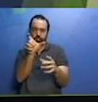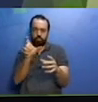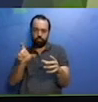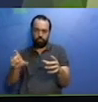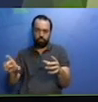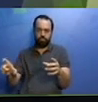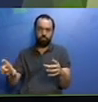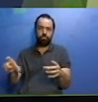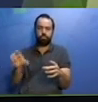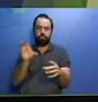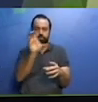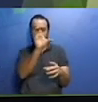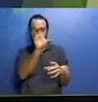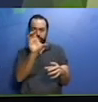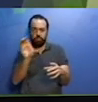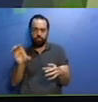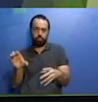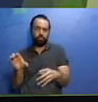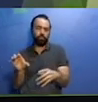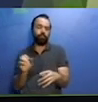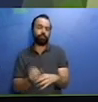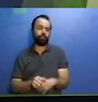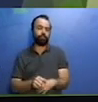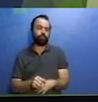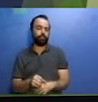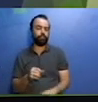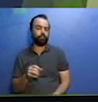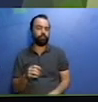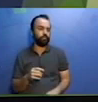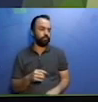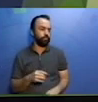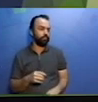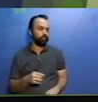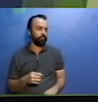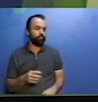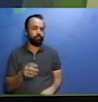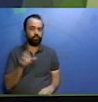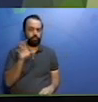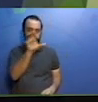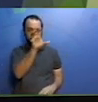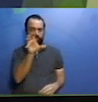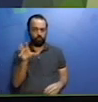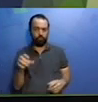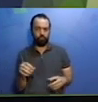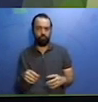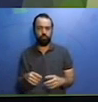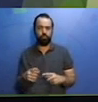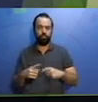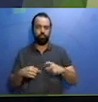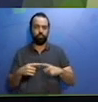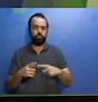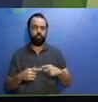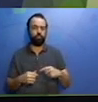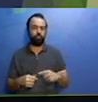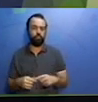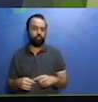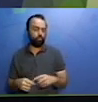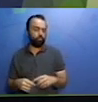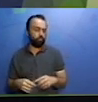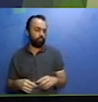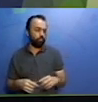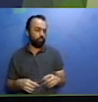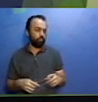para o condensador. O condensador, Ele é um equipamento que existe